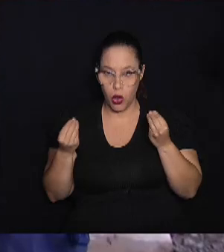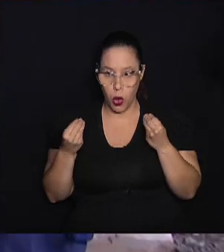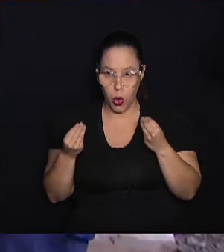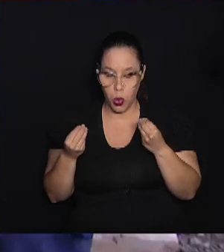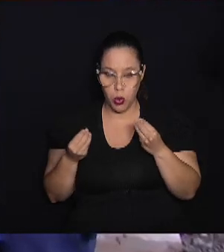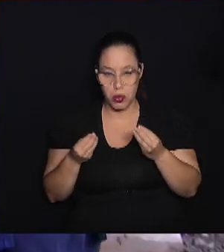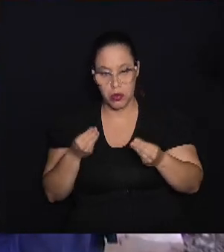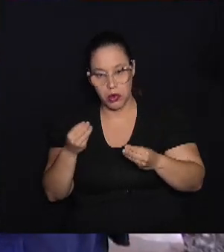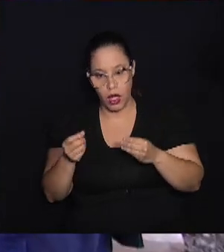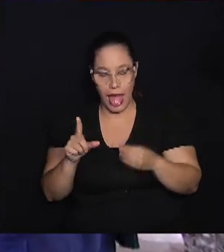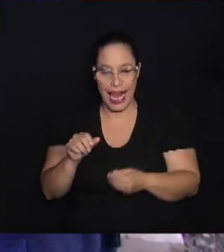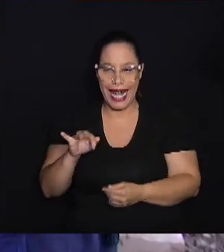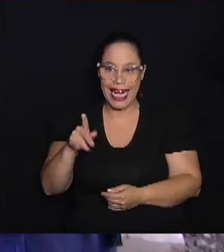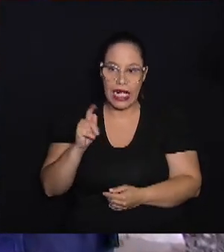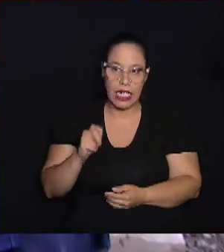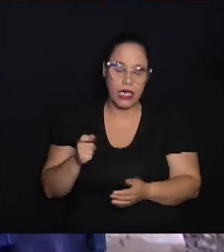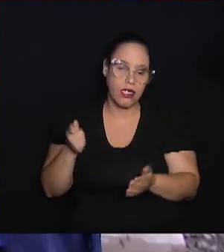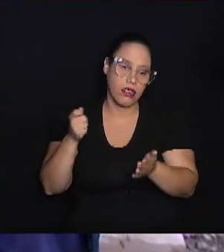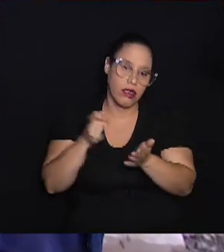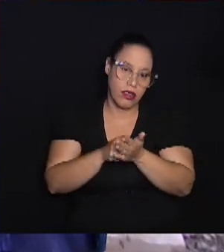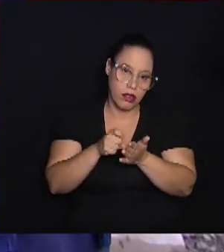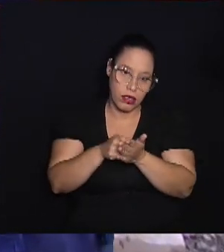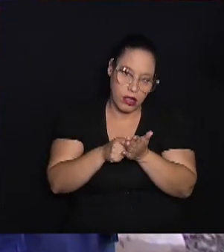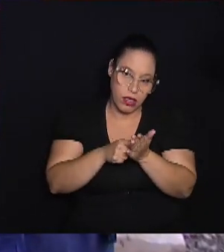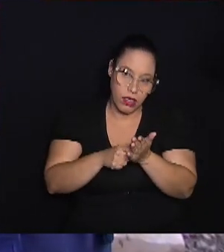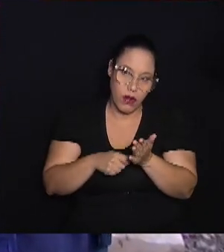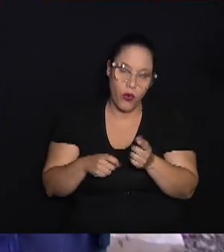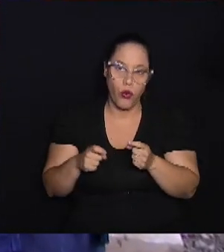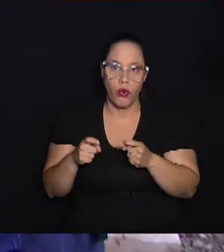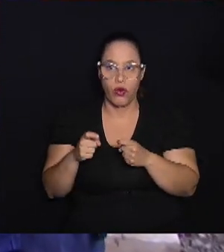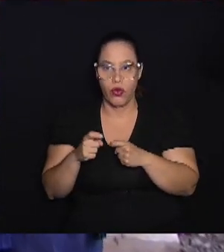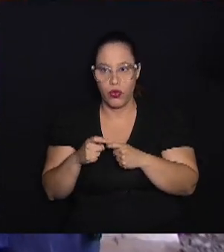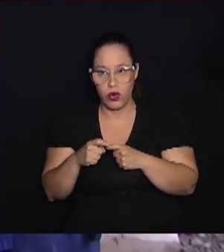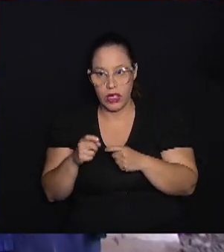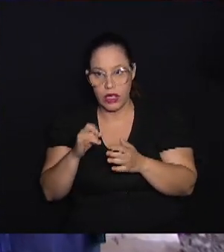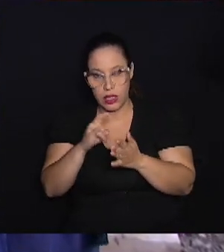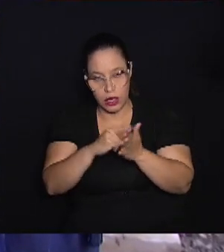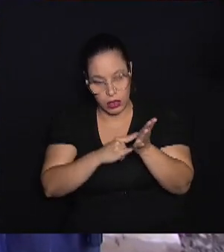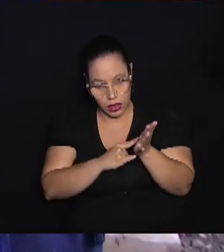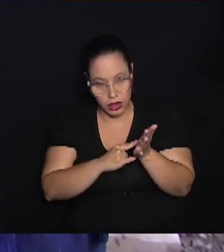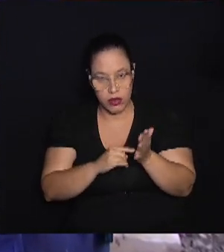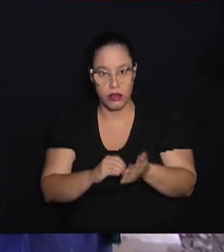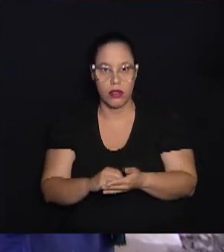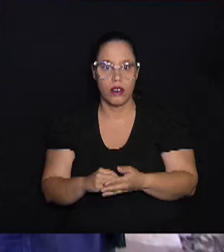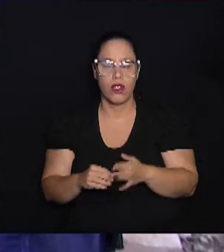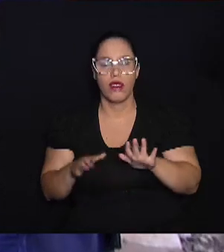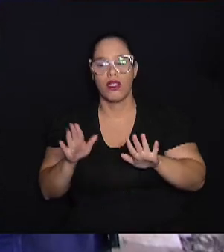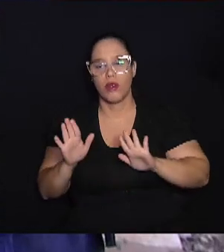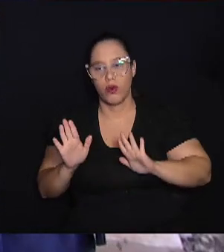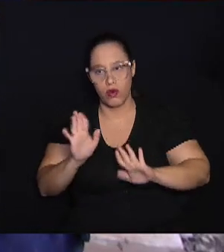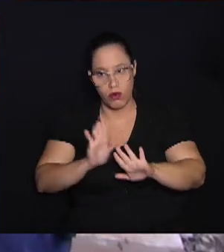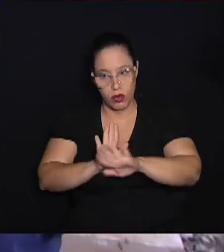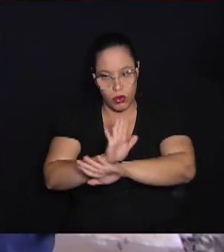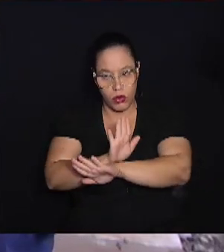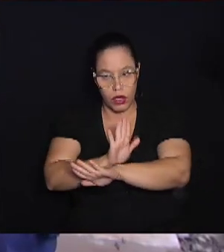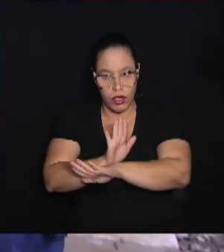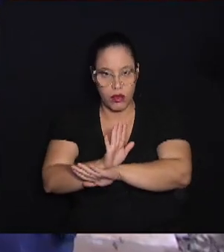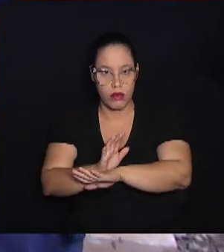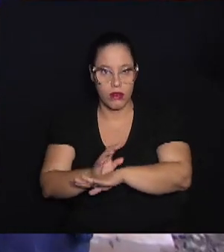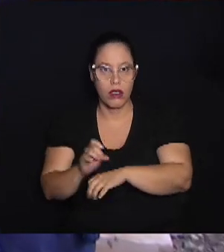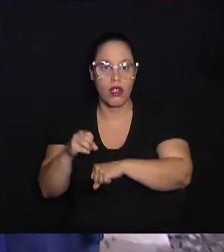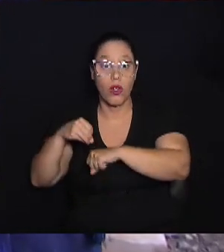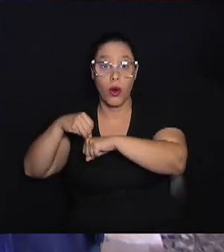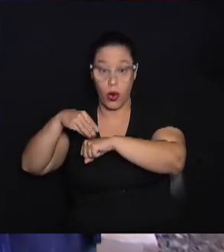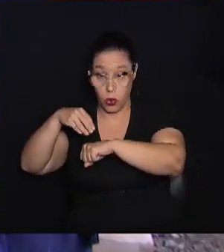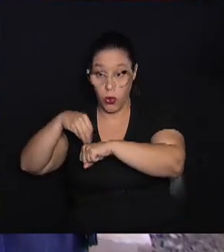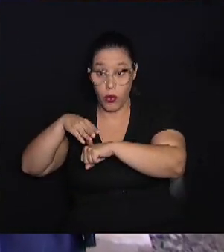link, recebe o link, faz a inscrição, temos uma ficha médica que precisa ser preenchida. A gente tem todo esse cuidado. Agora eu quero uma dica,